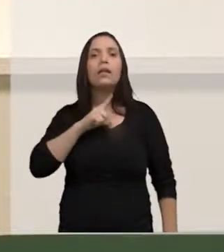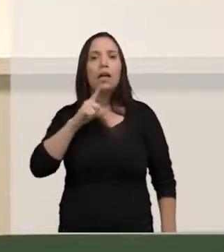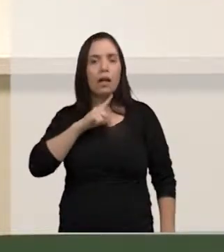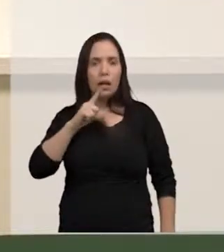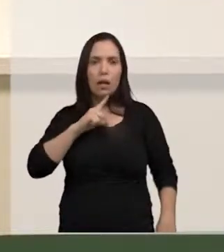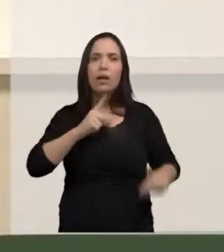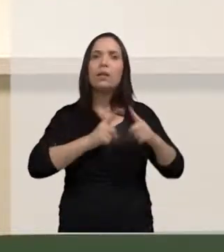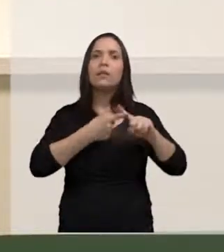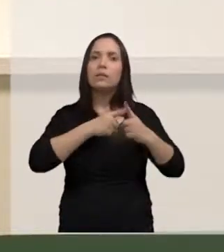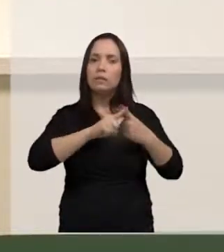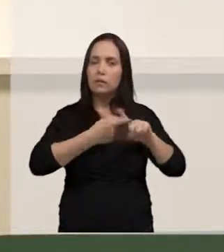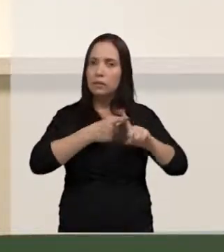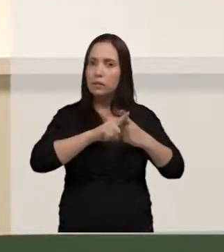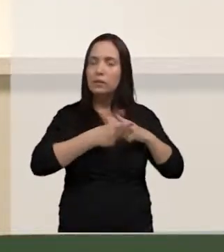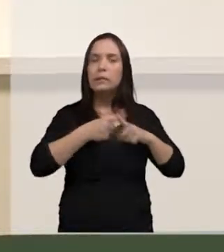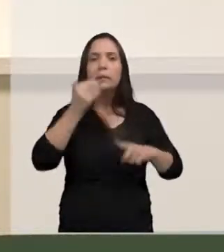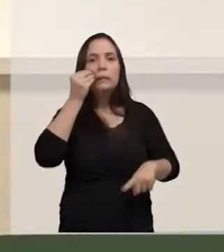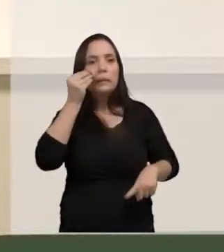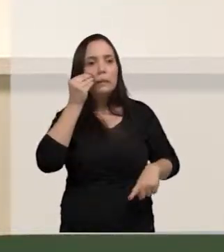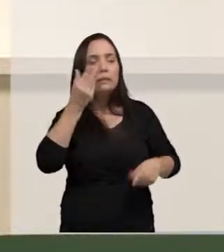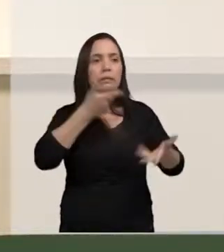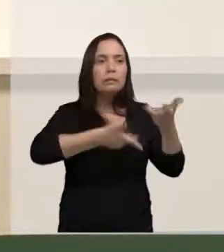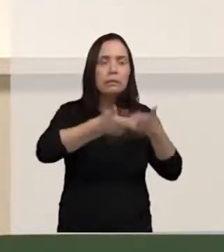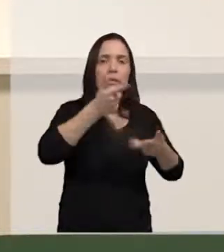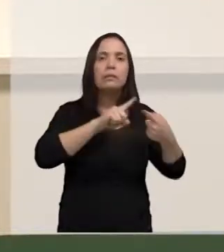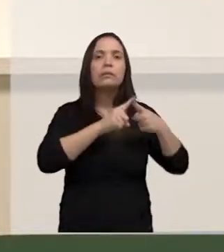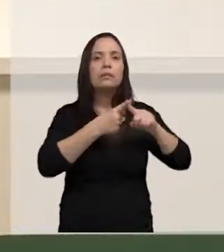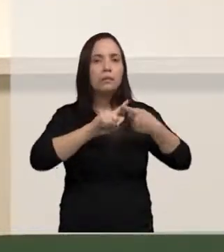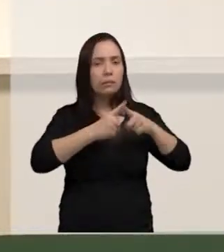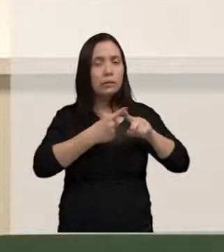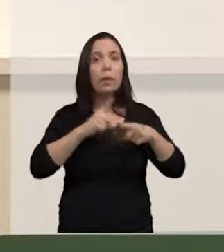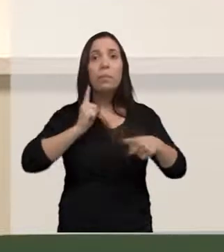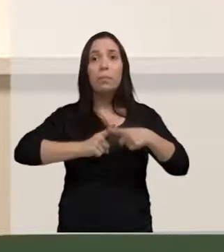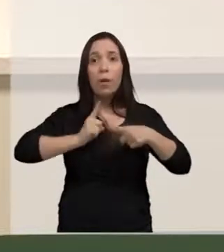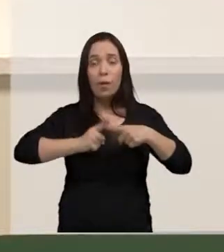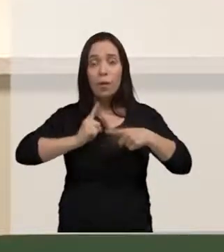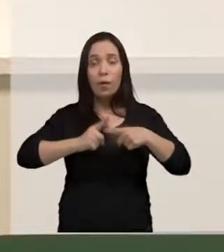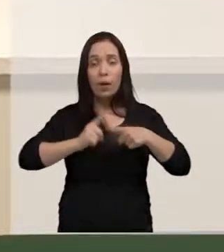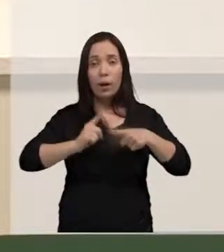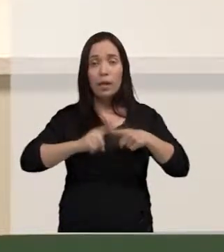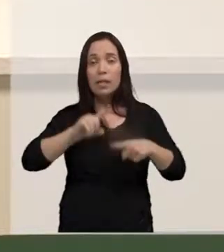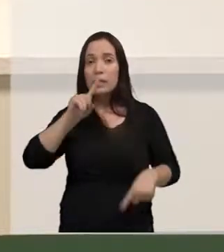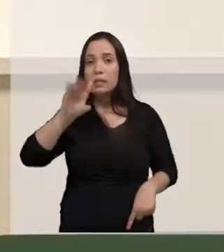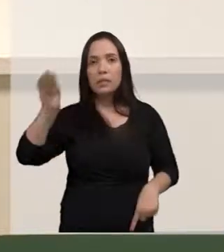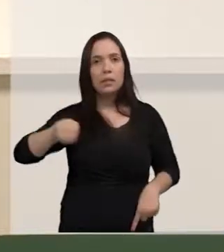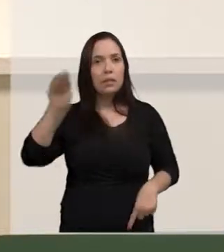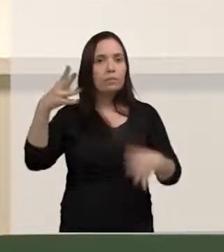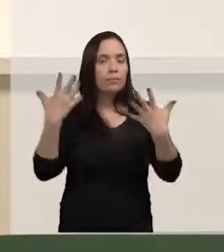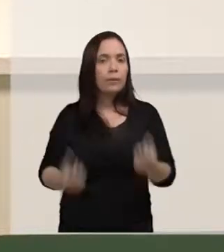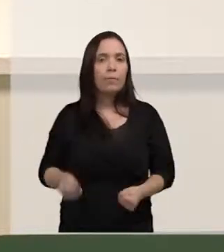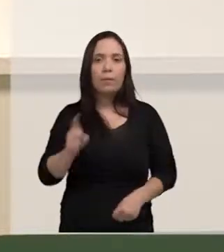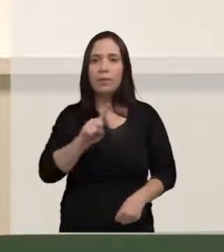Houve enfrentamento e houve dificuldade entre os irmãos, porque o Ciro não